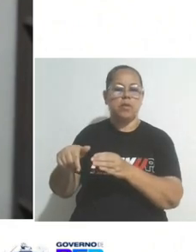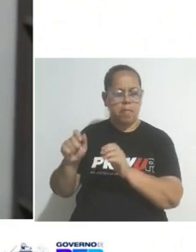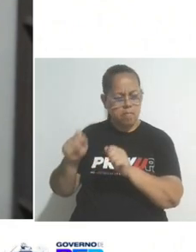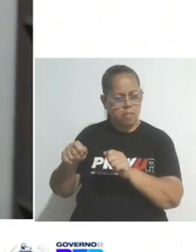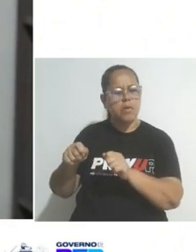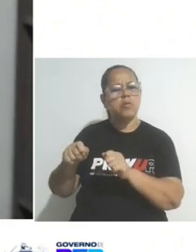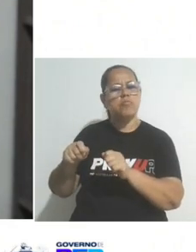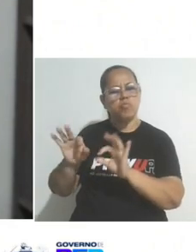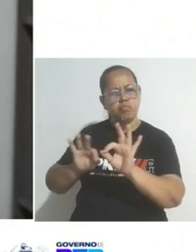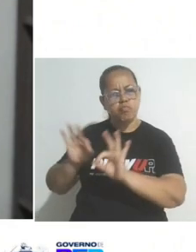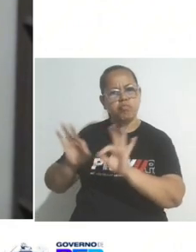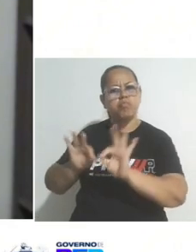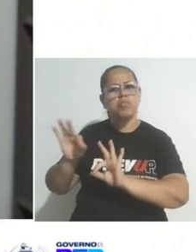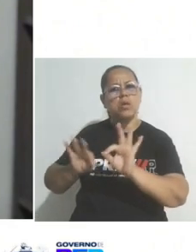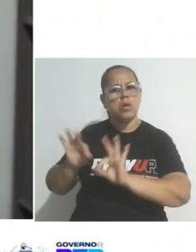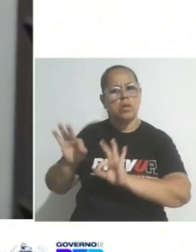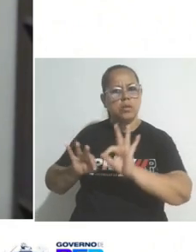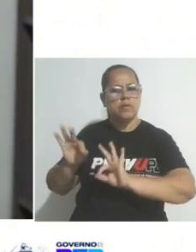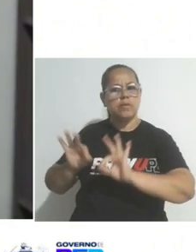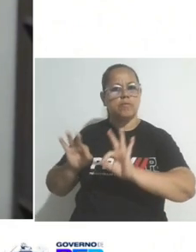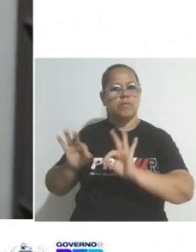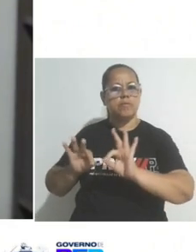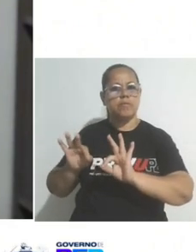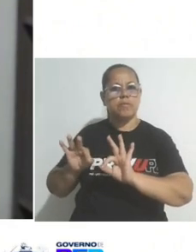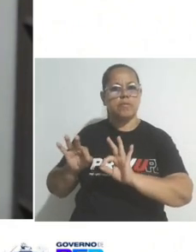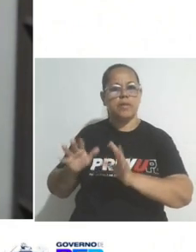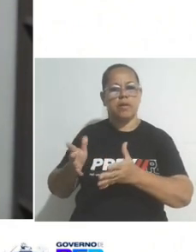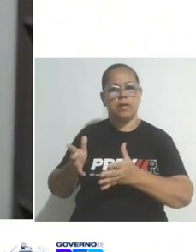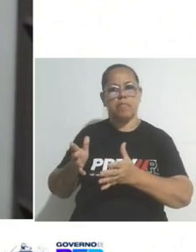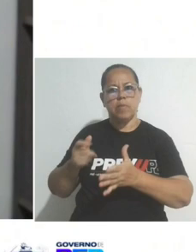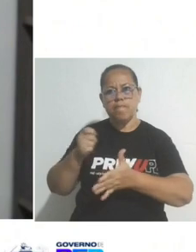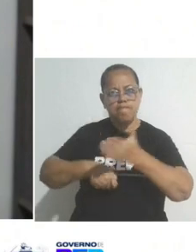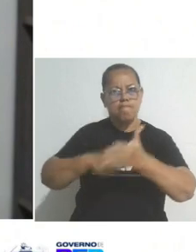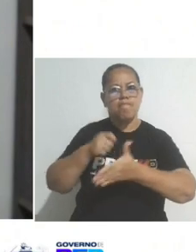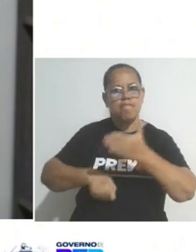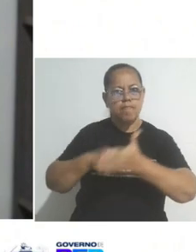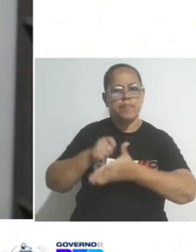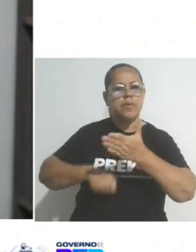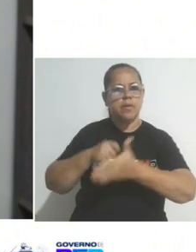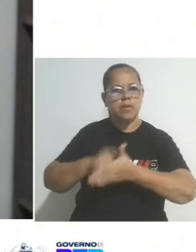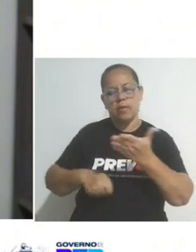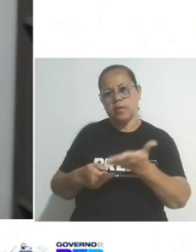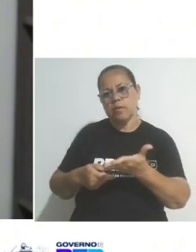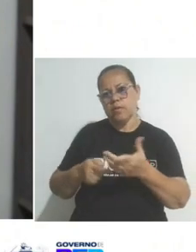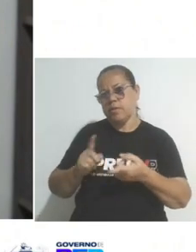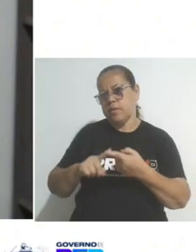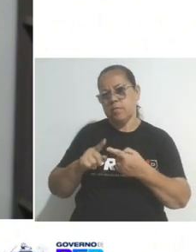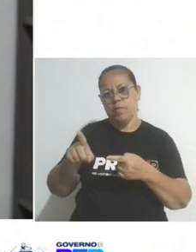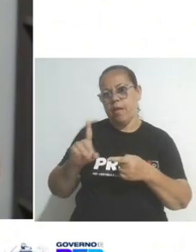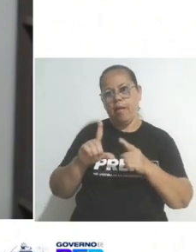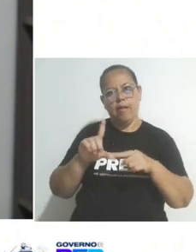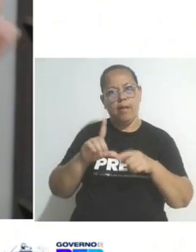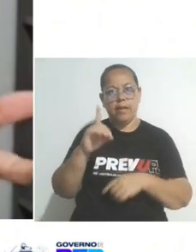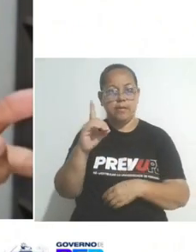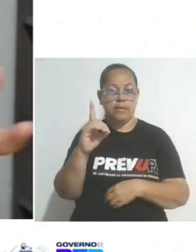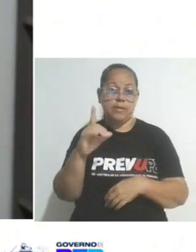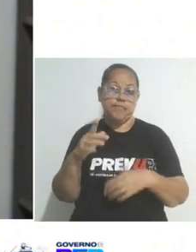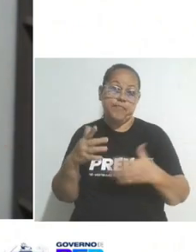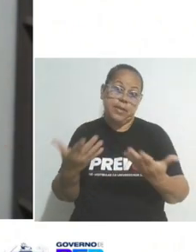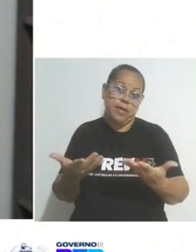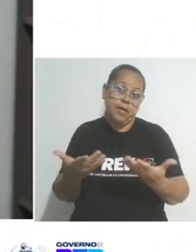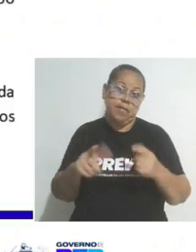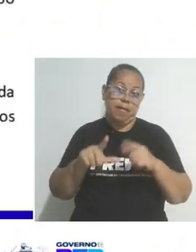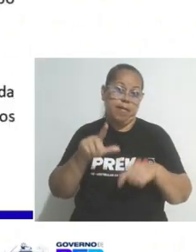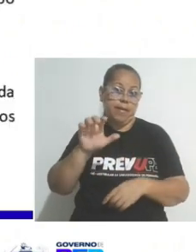poder se organizar ou vai se organizar para reivindicá-lo então também nós estamos na letra D chegamos então